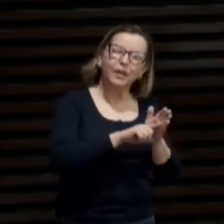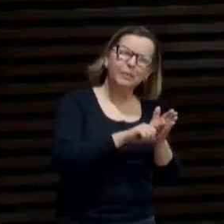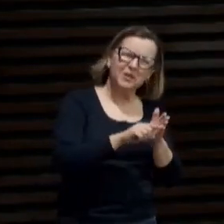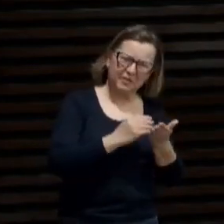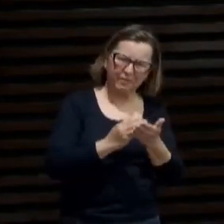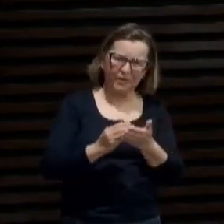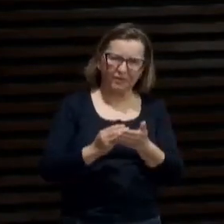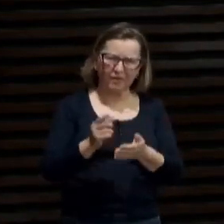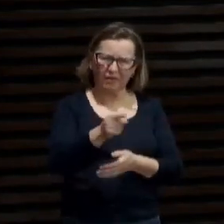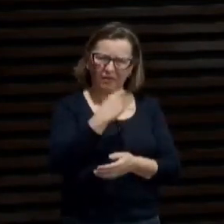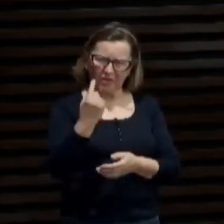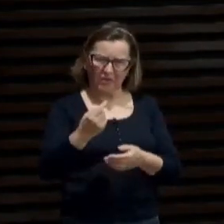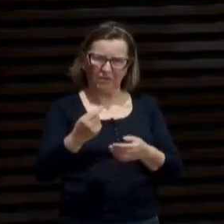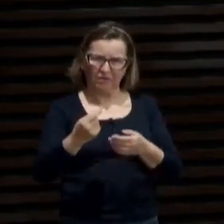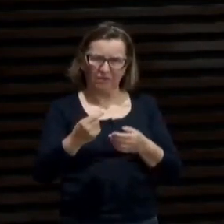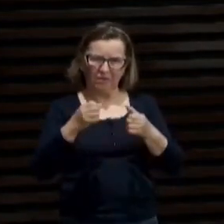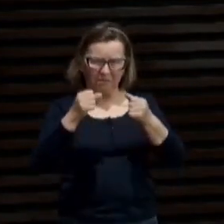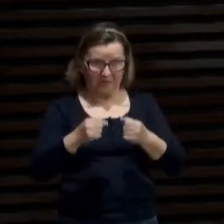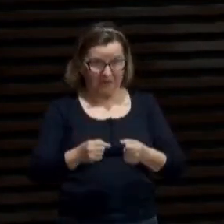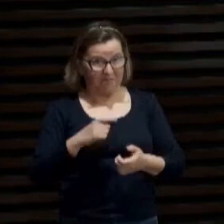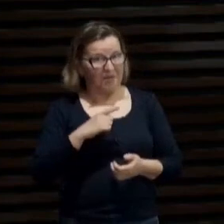inicialmente: posso ter alegria em minha vida?